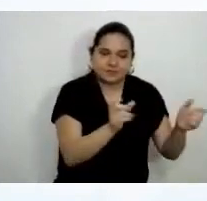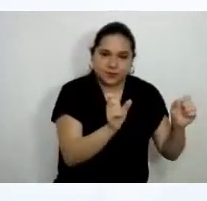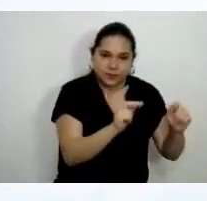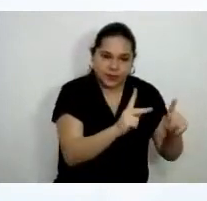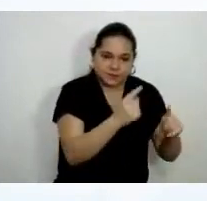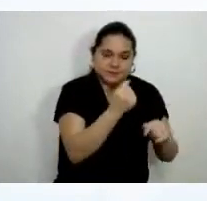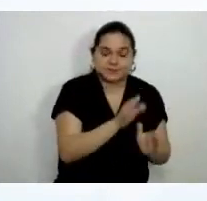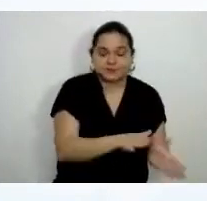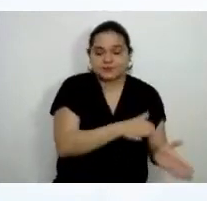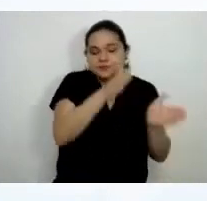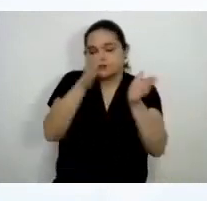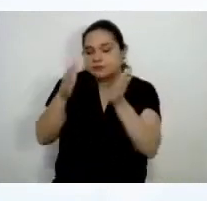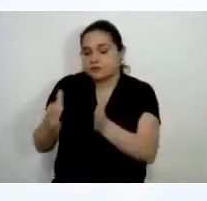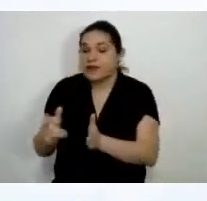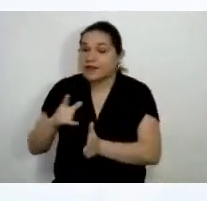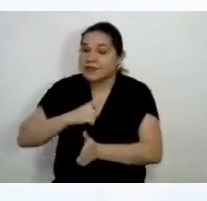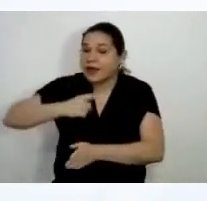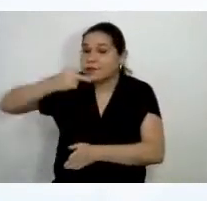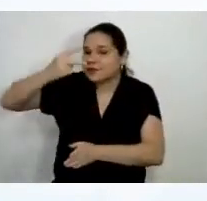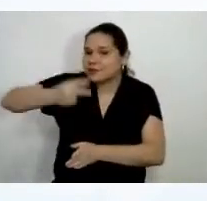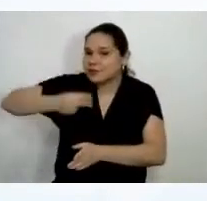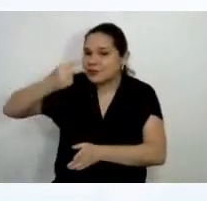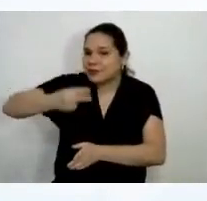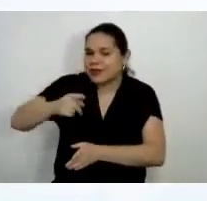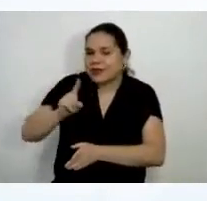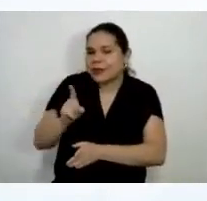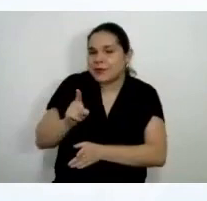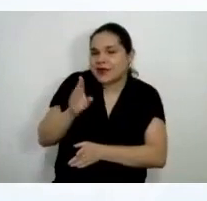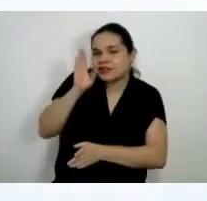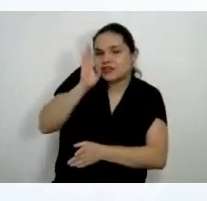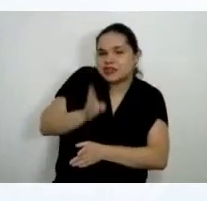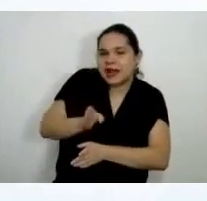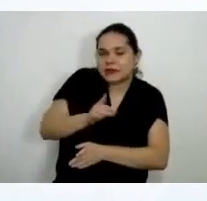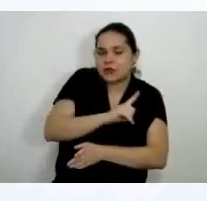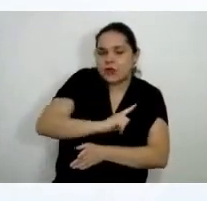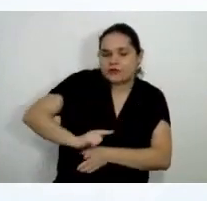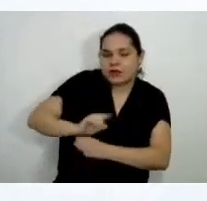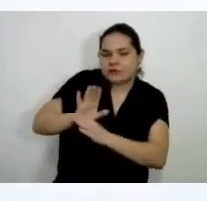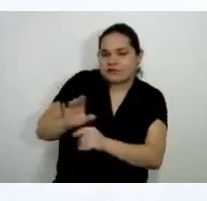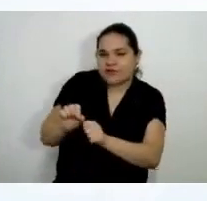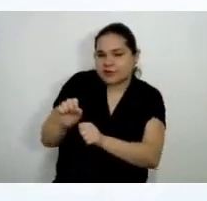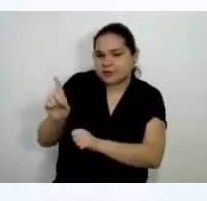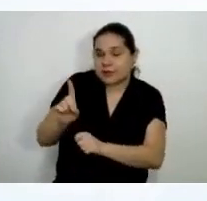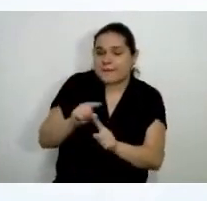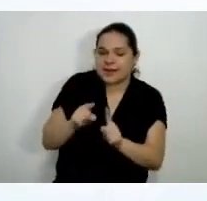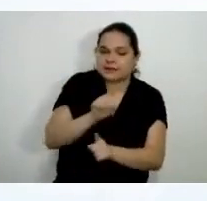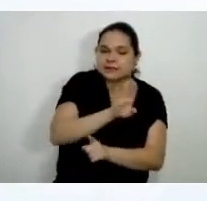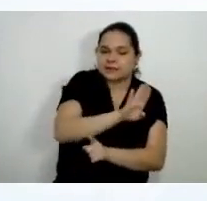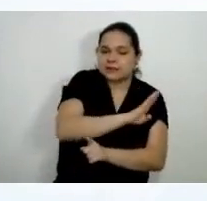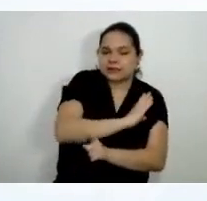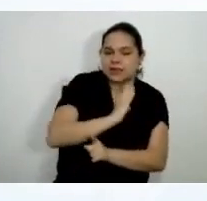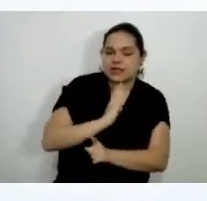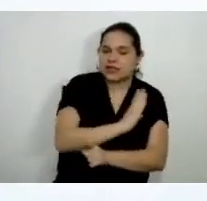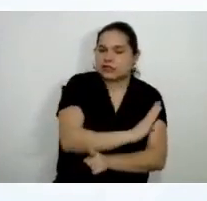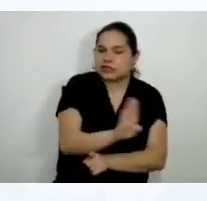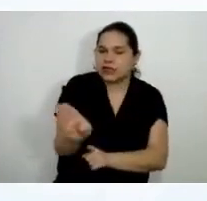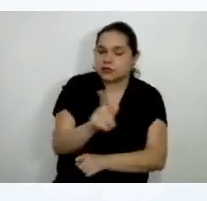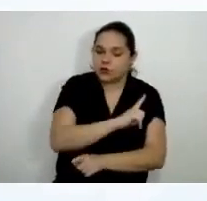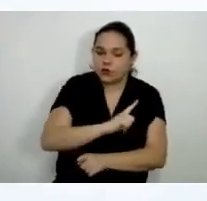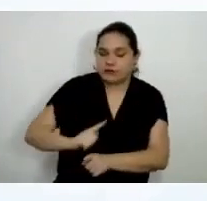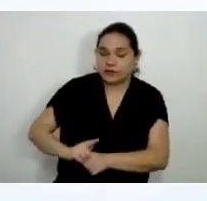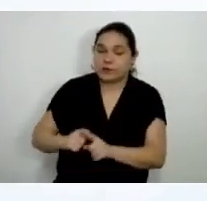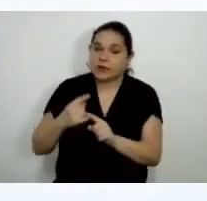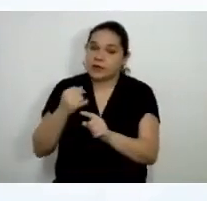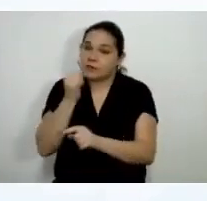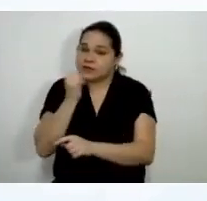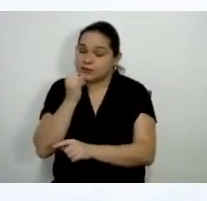depende diretamente do governo, mas de uma forma indireta. Por exemplo, quanto maior o grau de